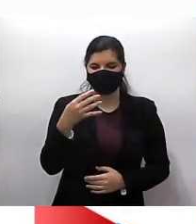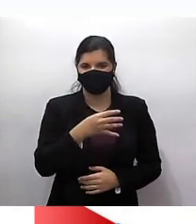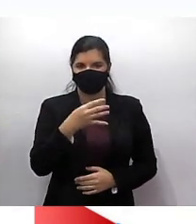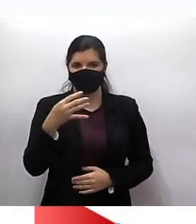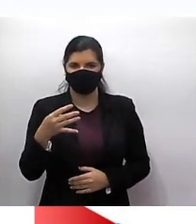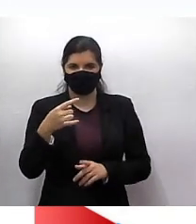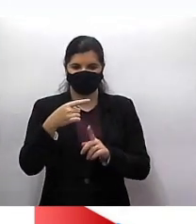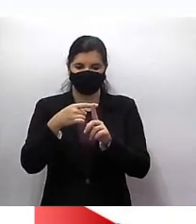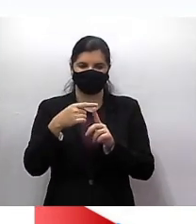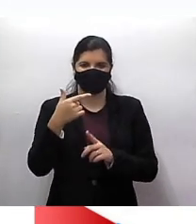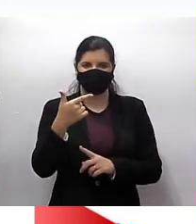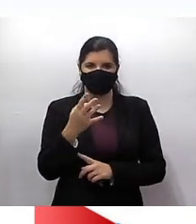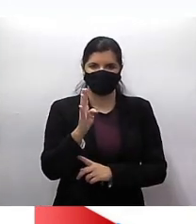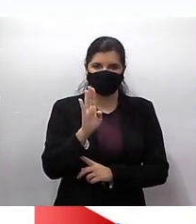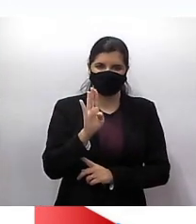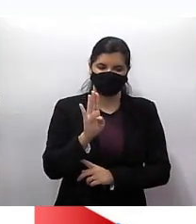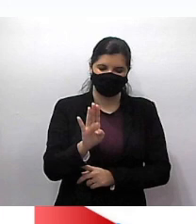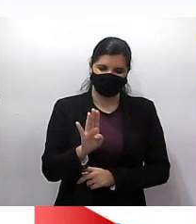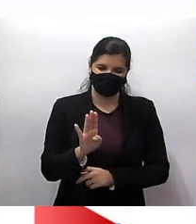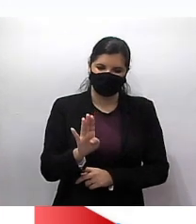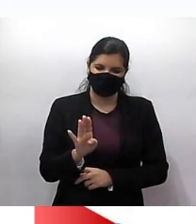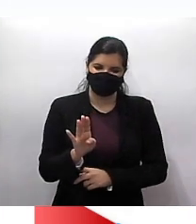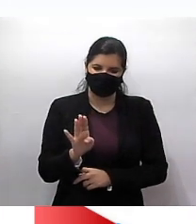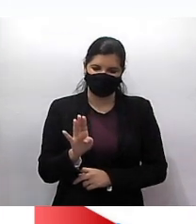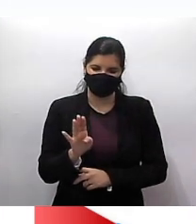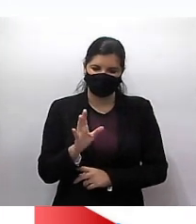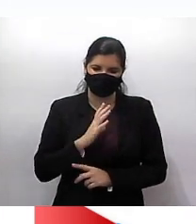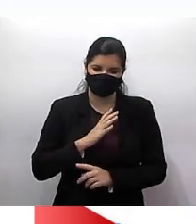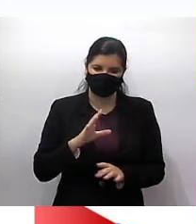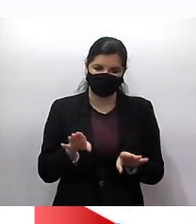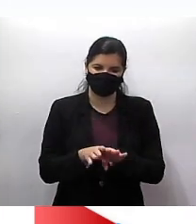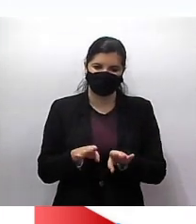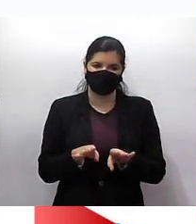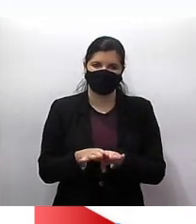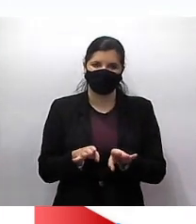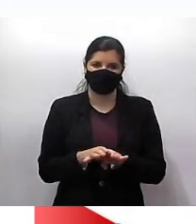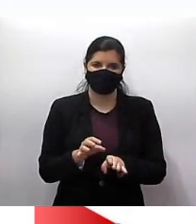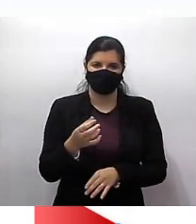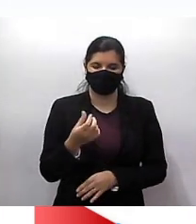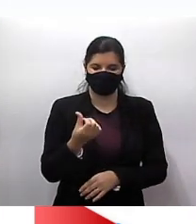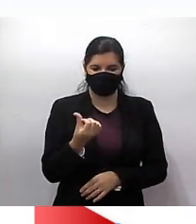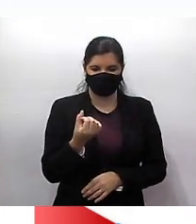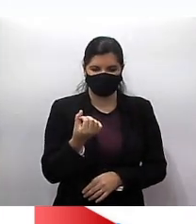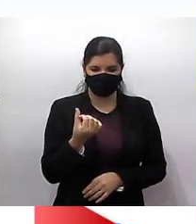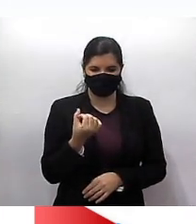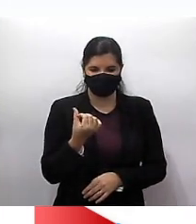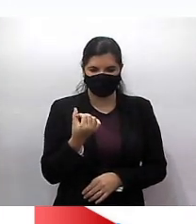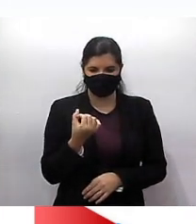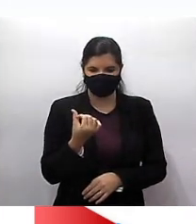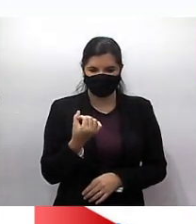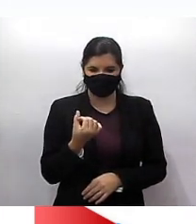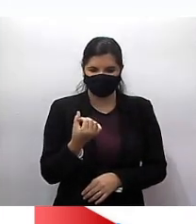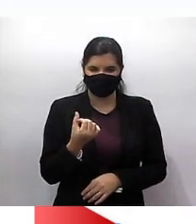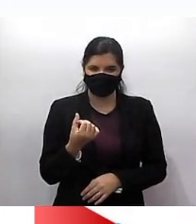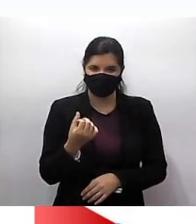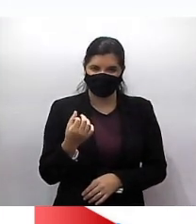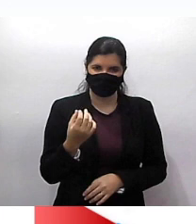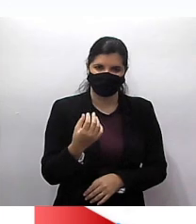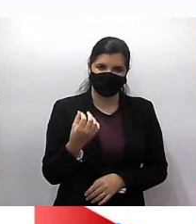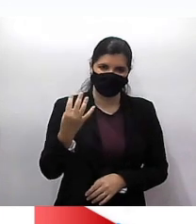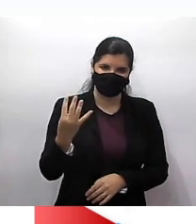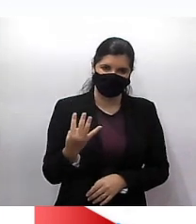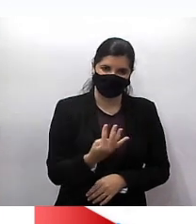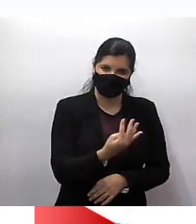mais 2B, eles vão ser iguais a 60. Aí, claro, né? O 44 passa para o